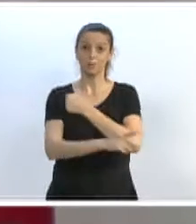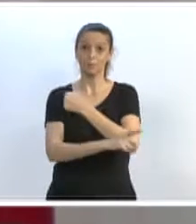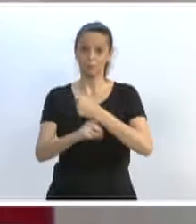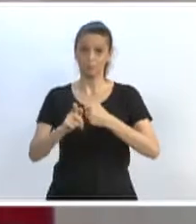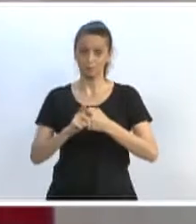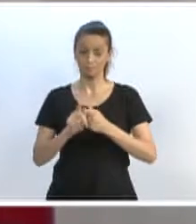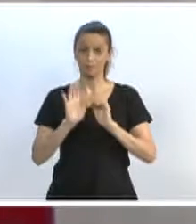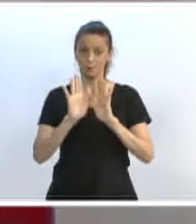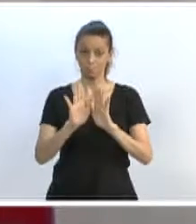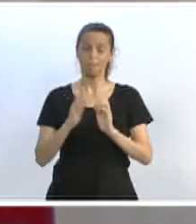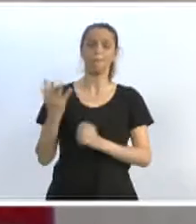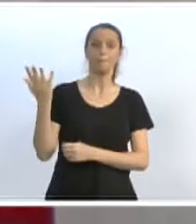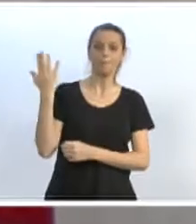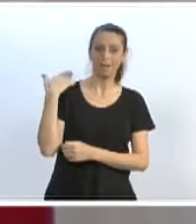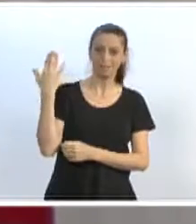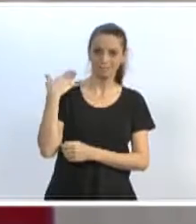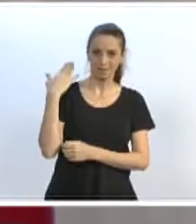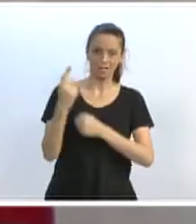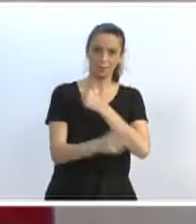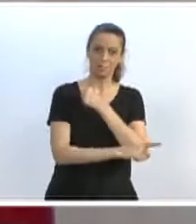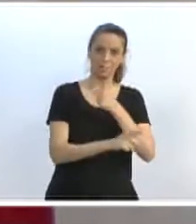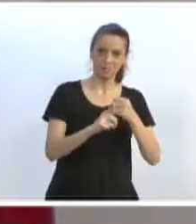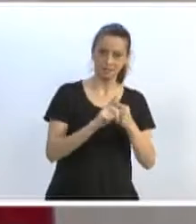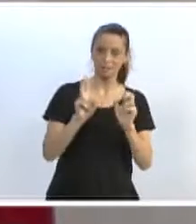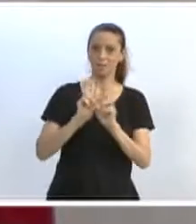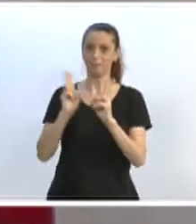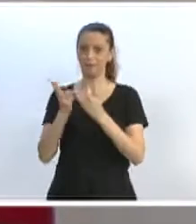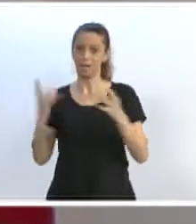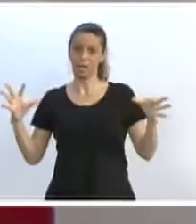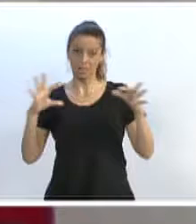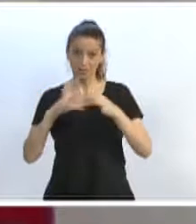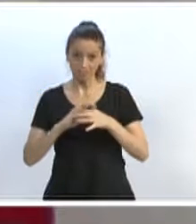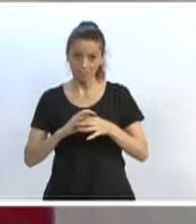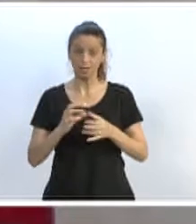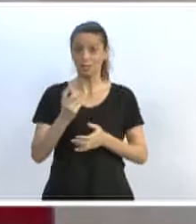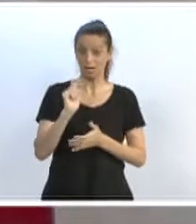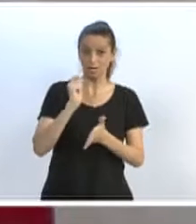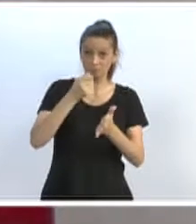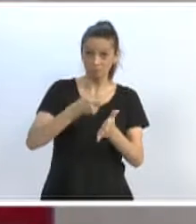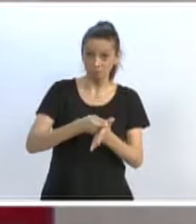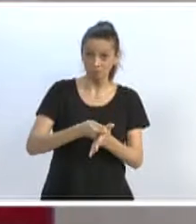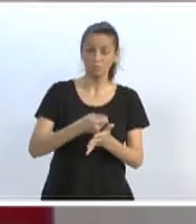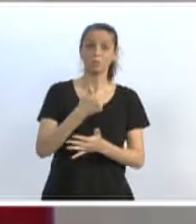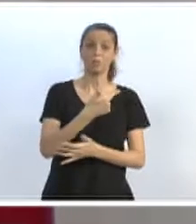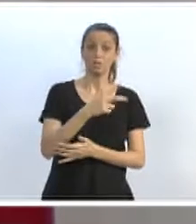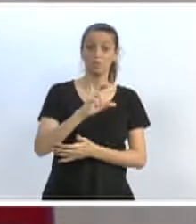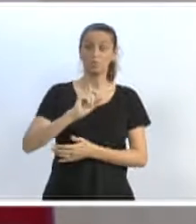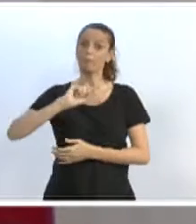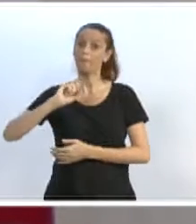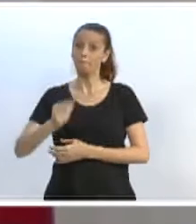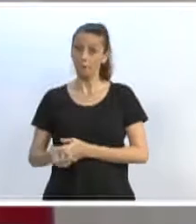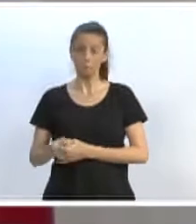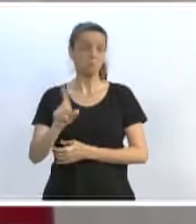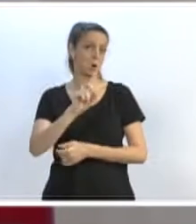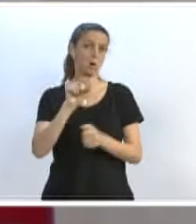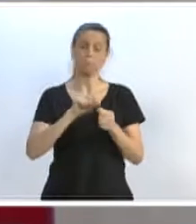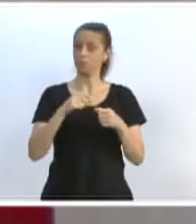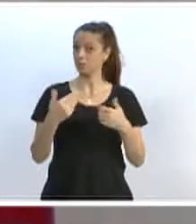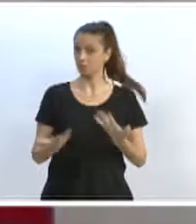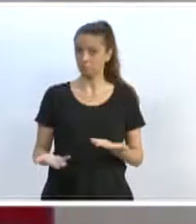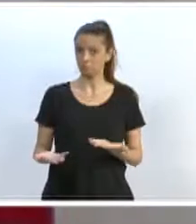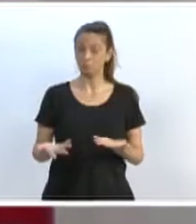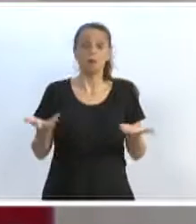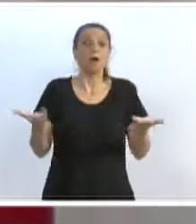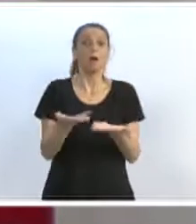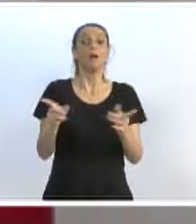ligação Velha Garcia fizeram, que custa 150 mil, e não estão atendendo a